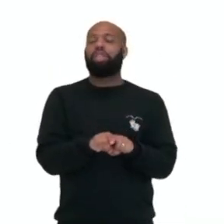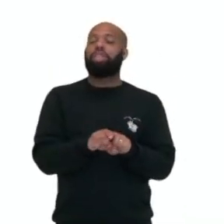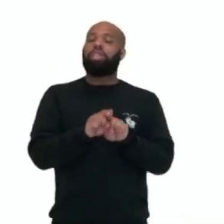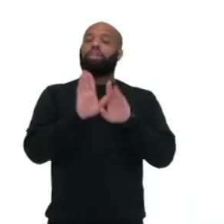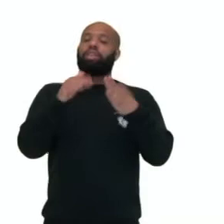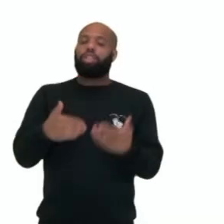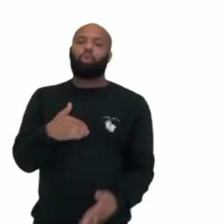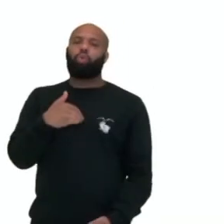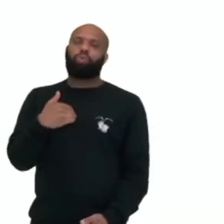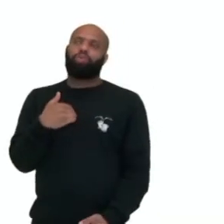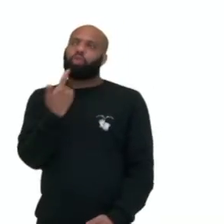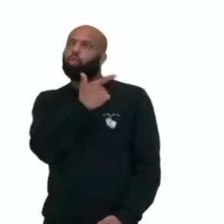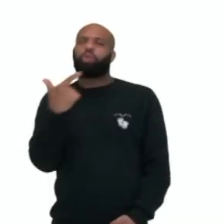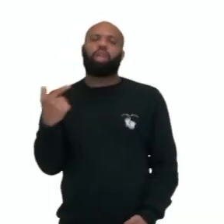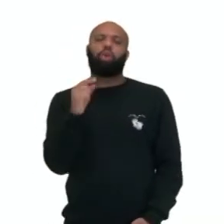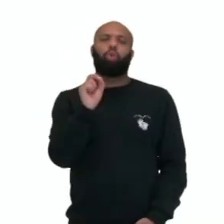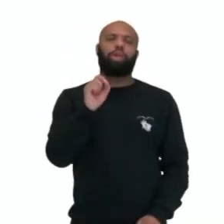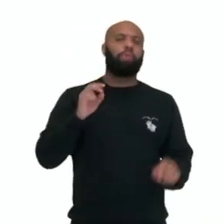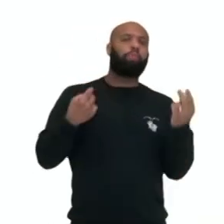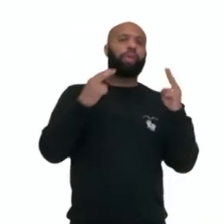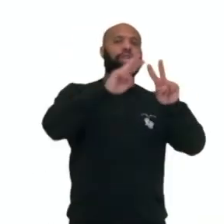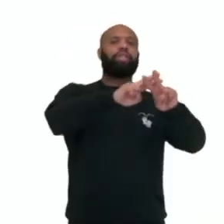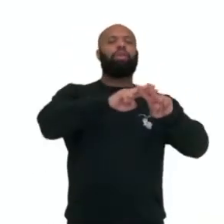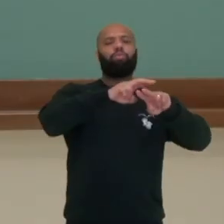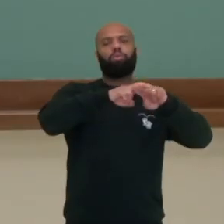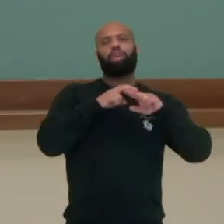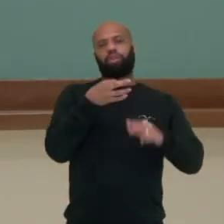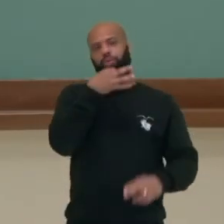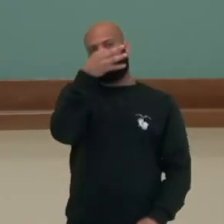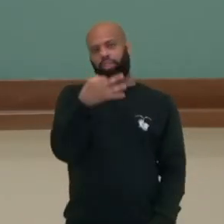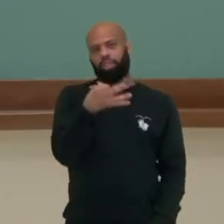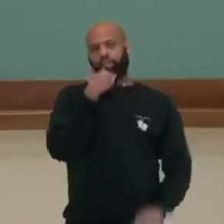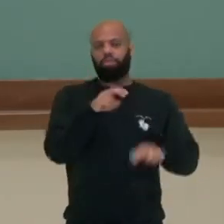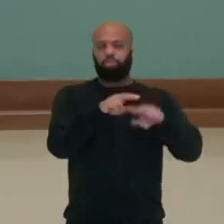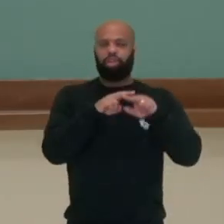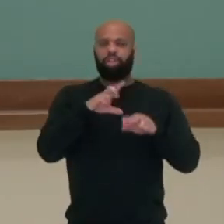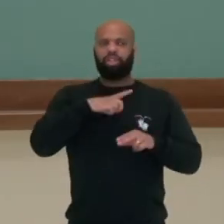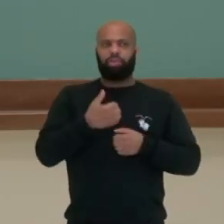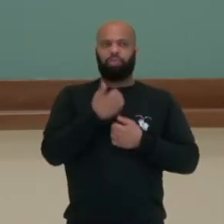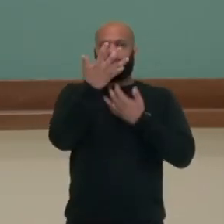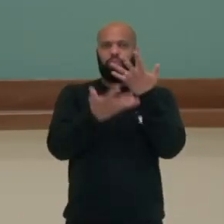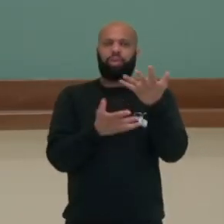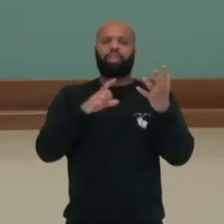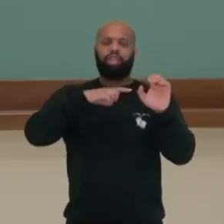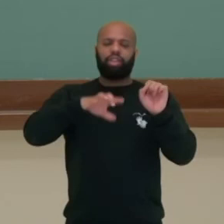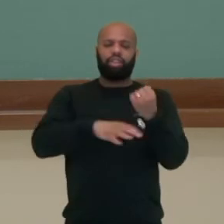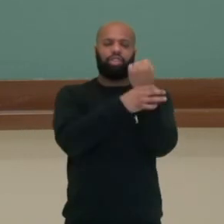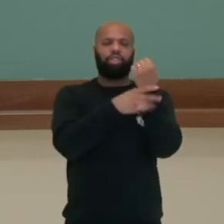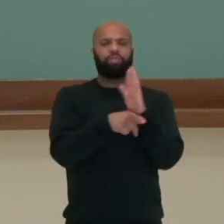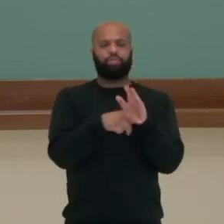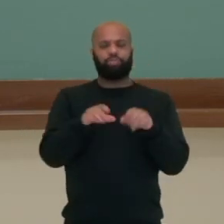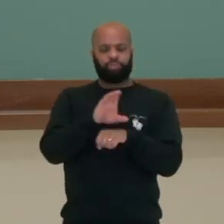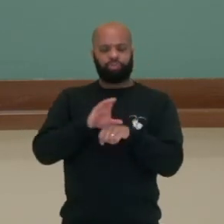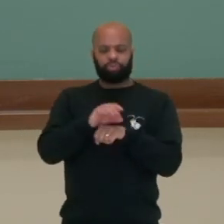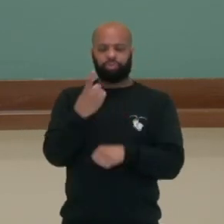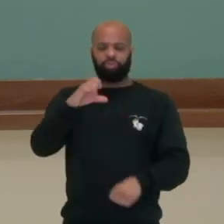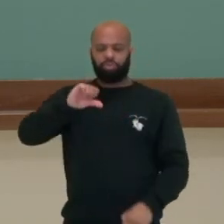a ameaça de prisão por suas opiniões, por suas expressões garantidas pela Constituição